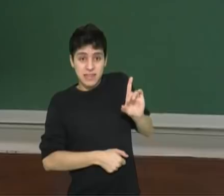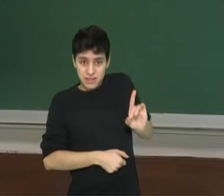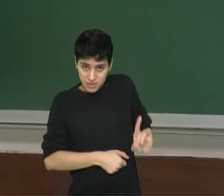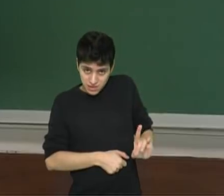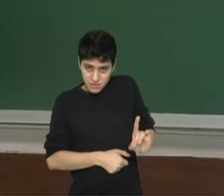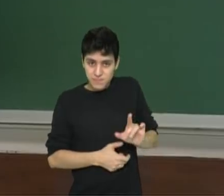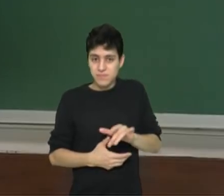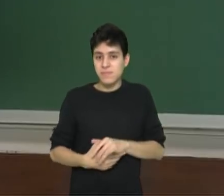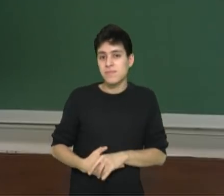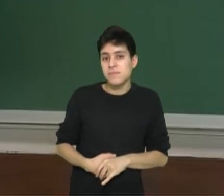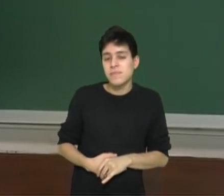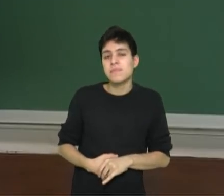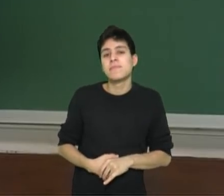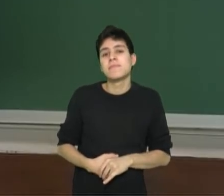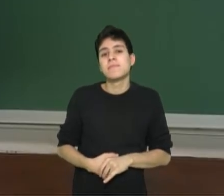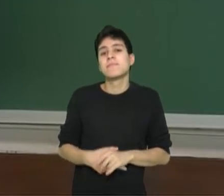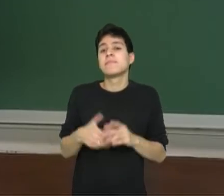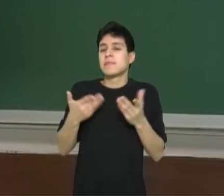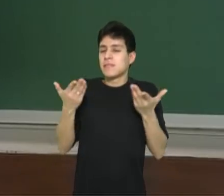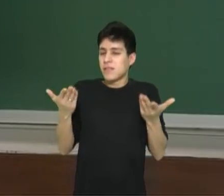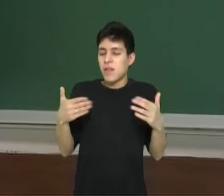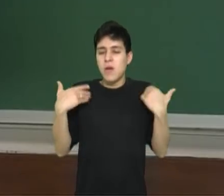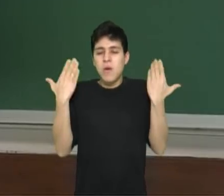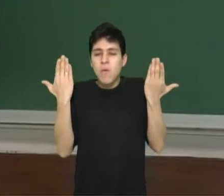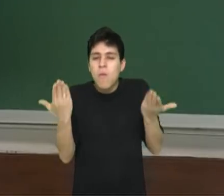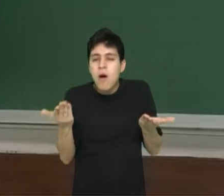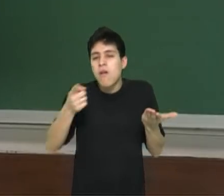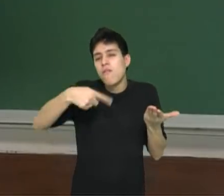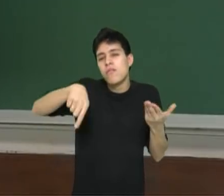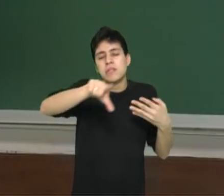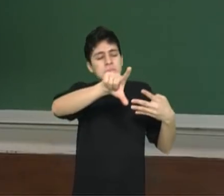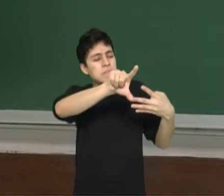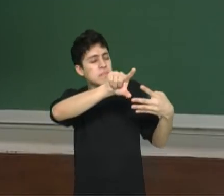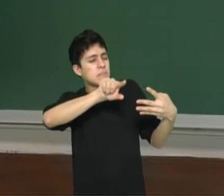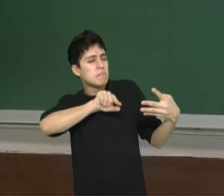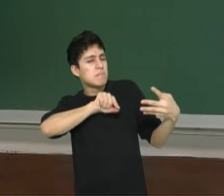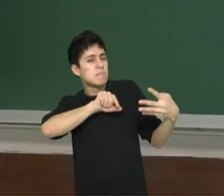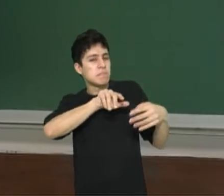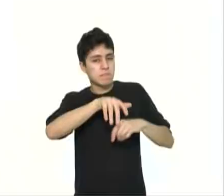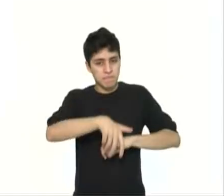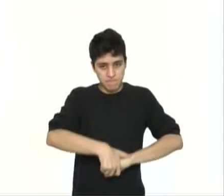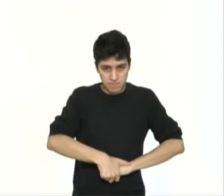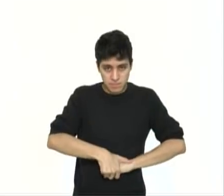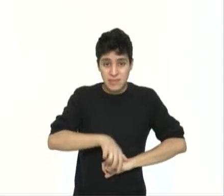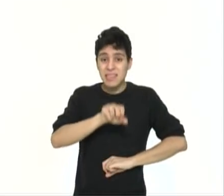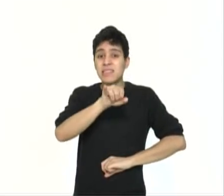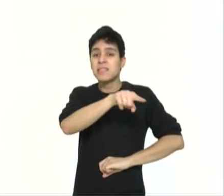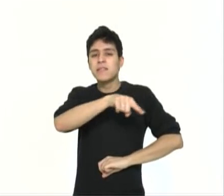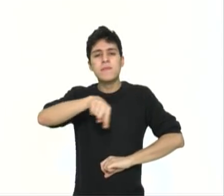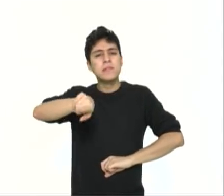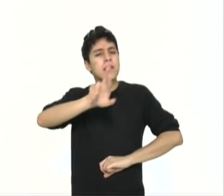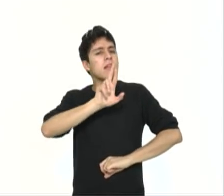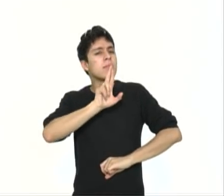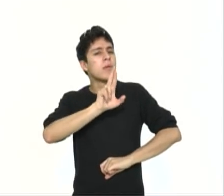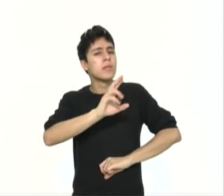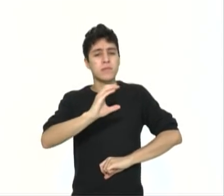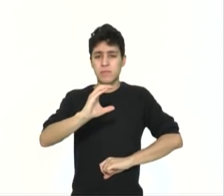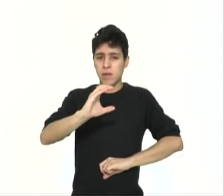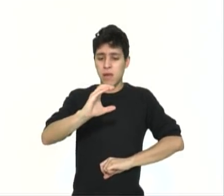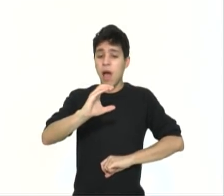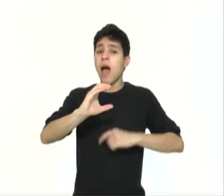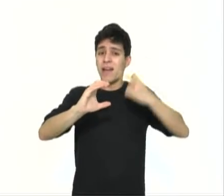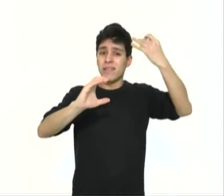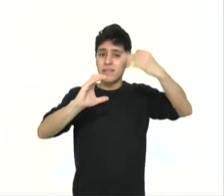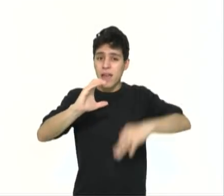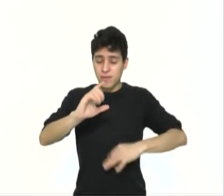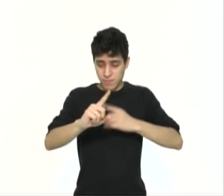e D, tá? Então, qual foi a que você escolheu aí? Se você respondeu a opção C, está correto.